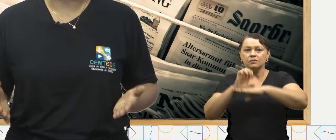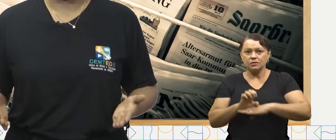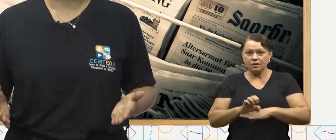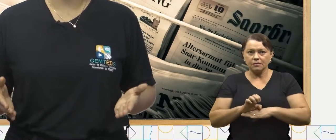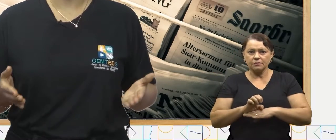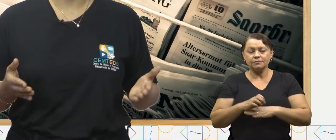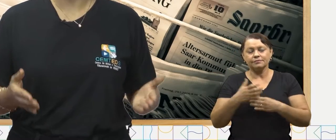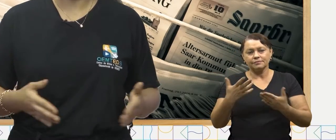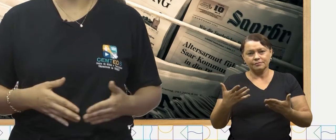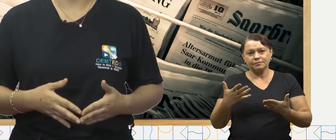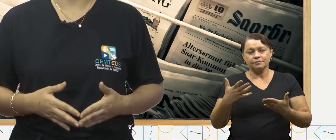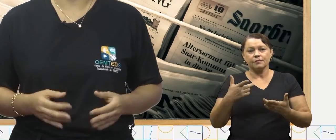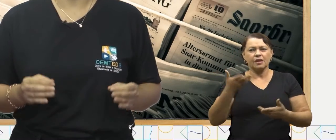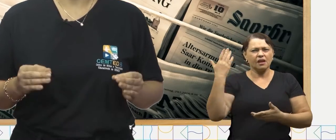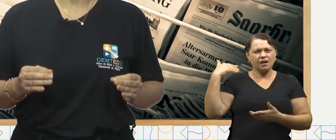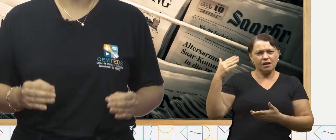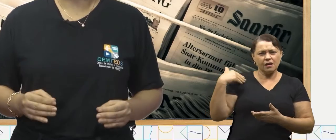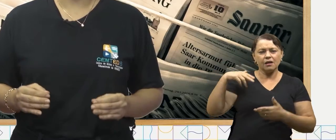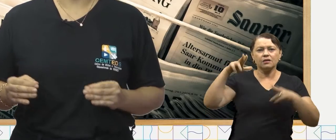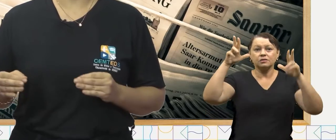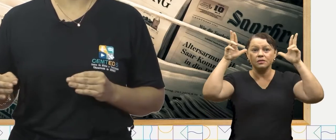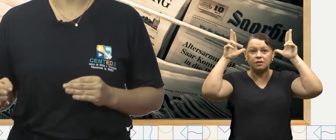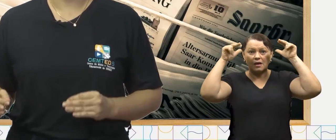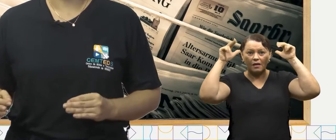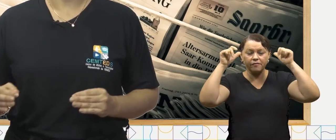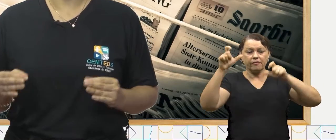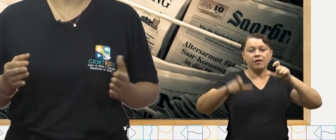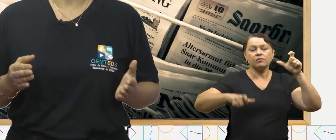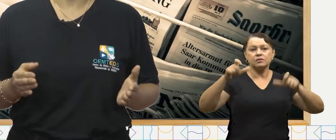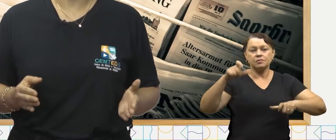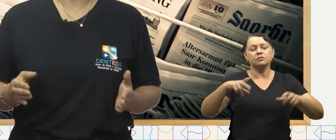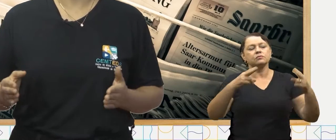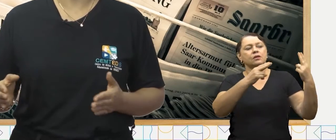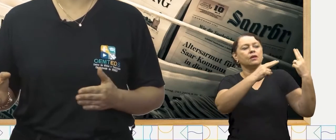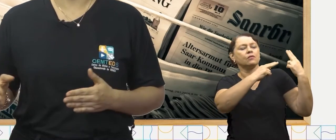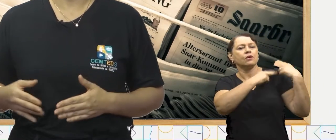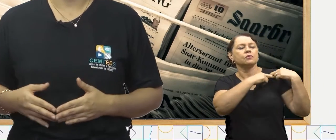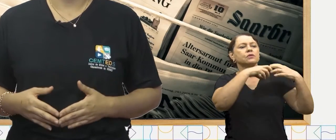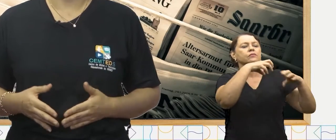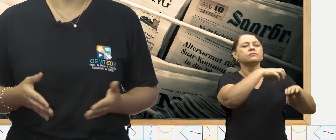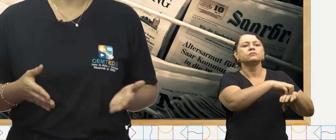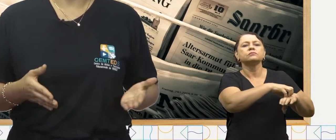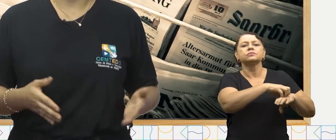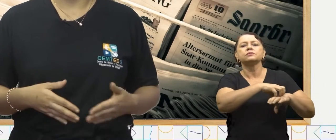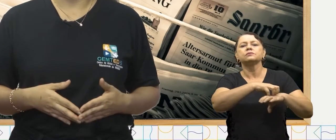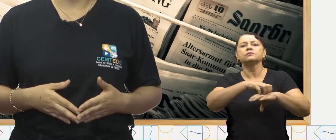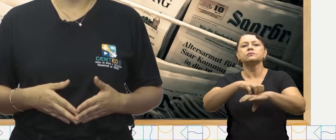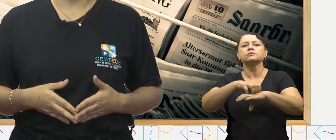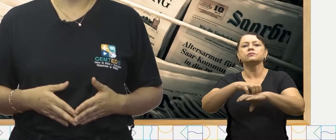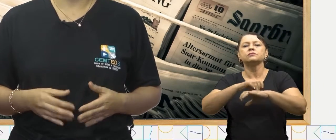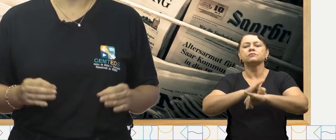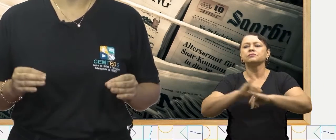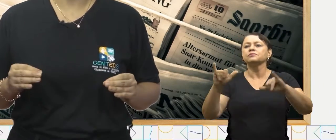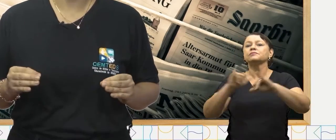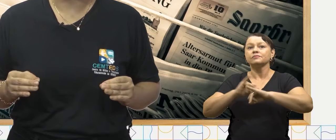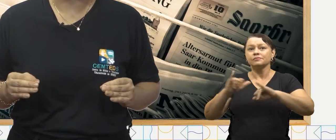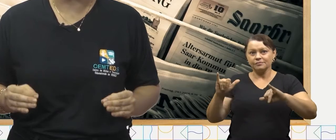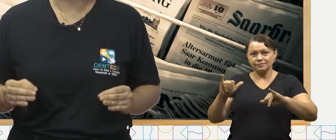que cavalos e pessoas eram responsáveis por transportarem